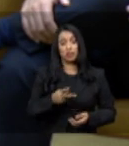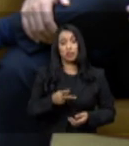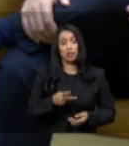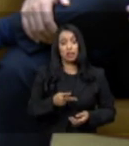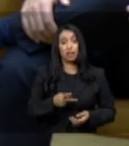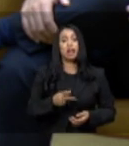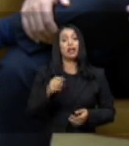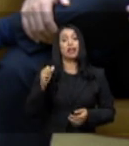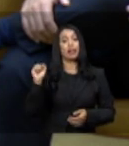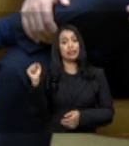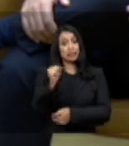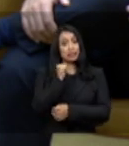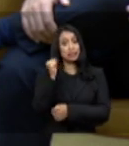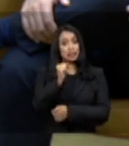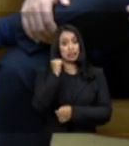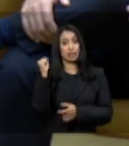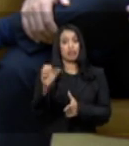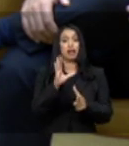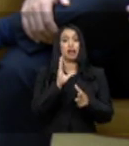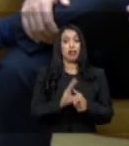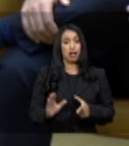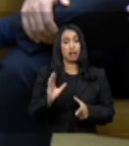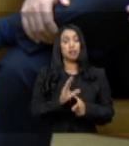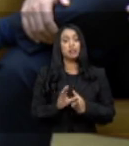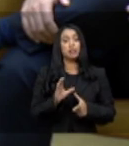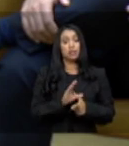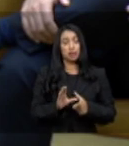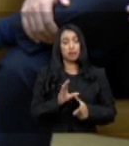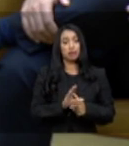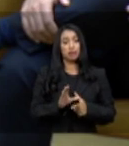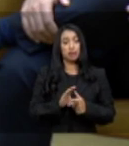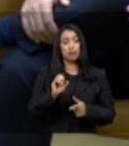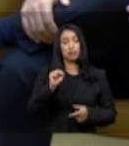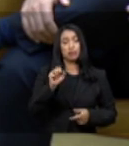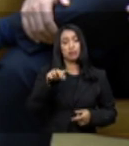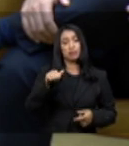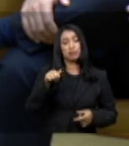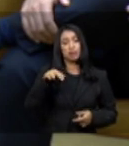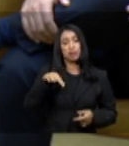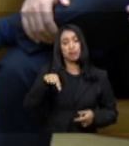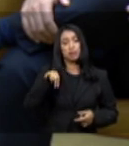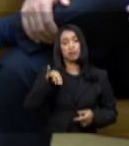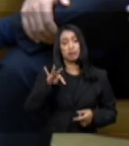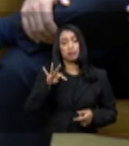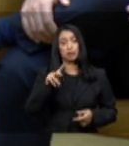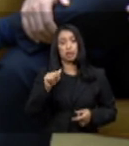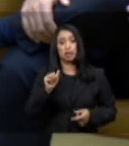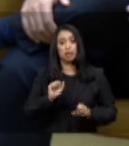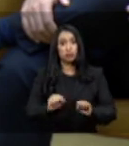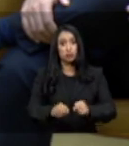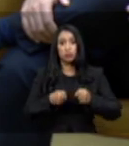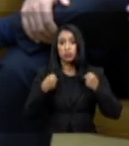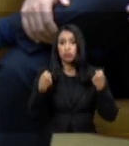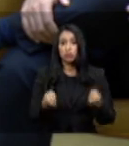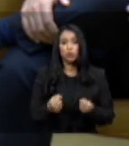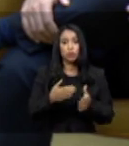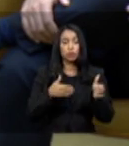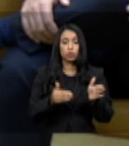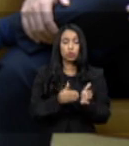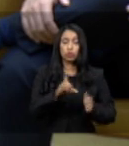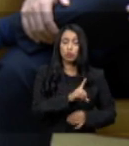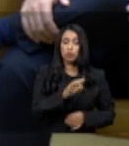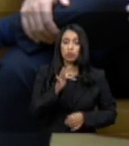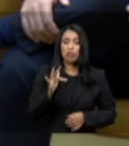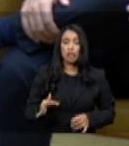vive-se um momento de grave crise sanitária nesse momento aqui todos os esforços do distrito federal e do país são